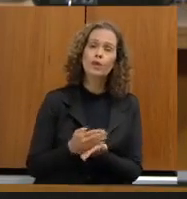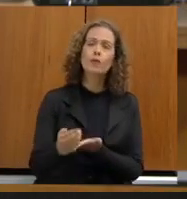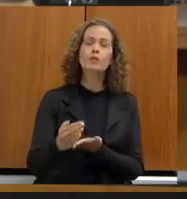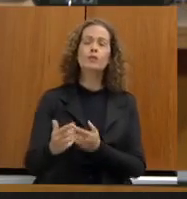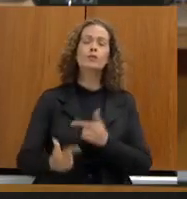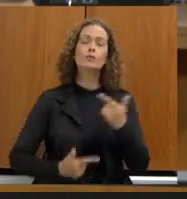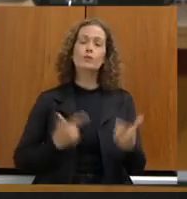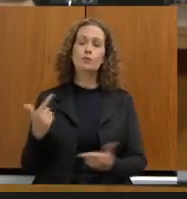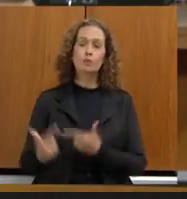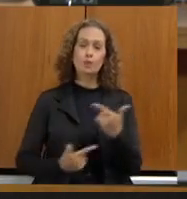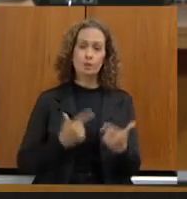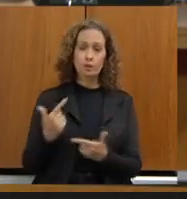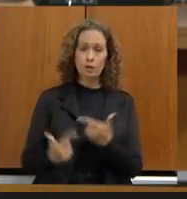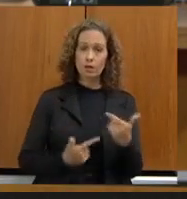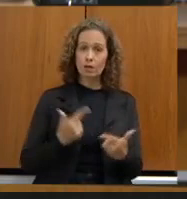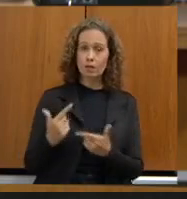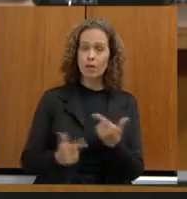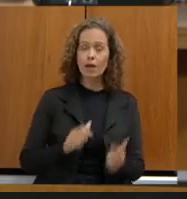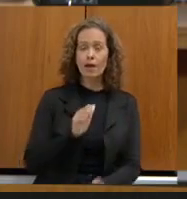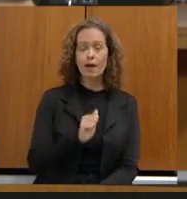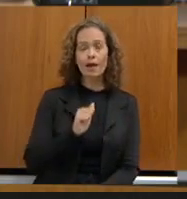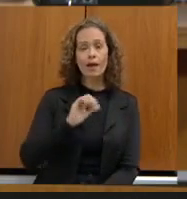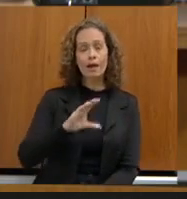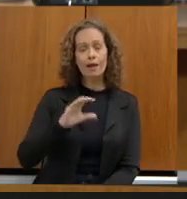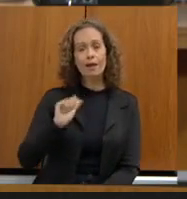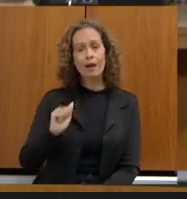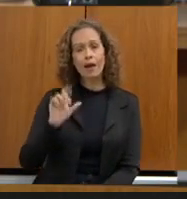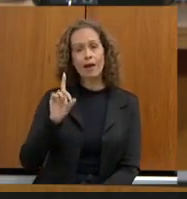ingresso nas atividades da Acadepol